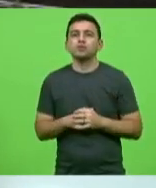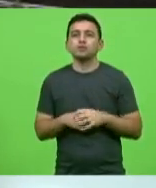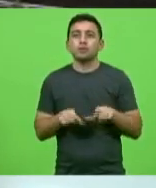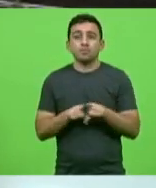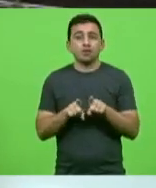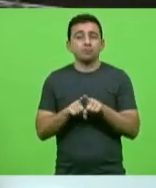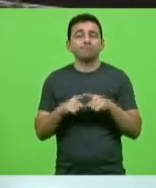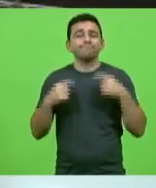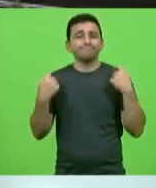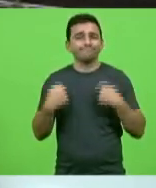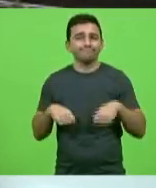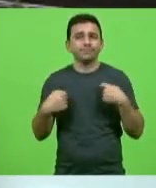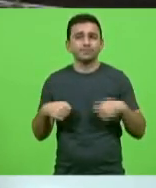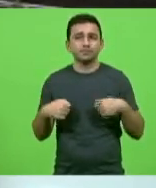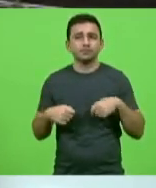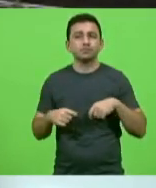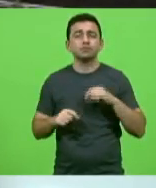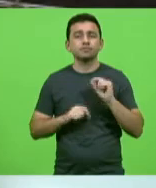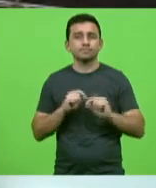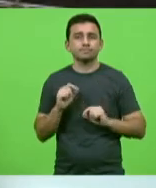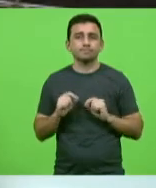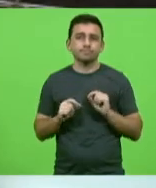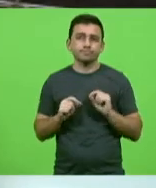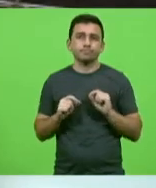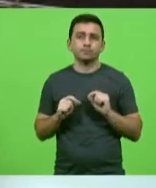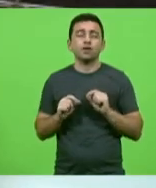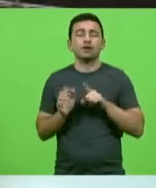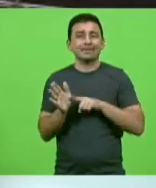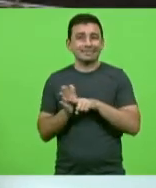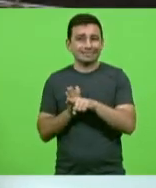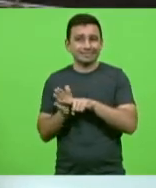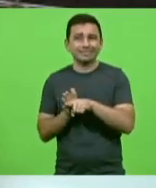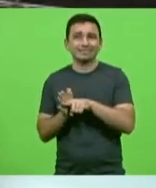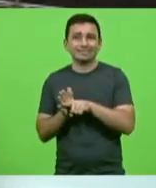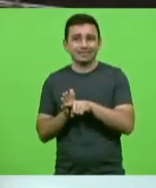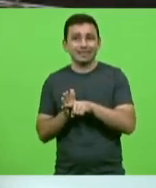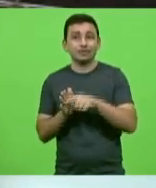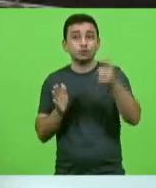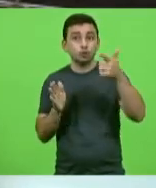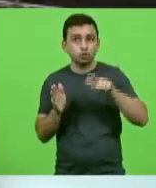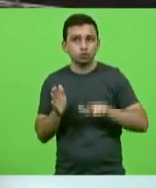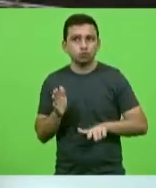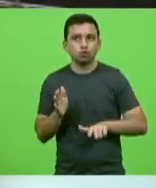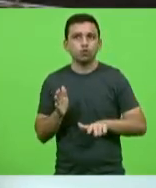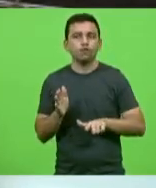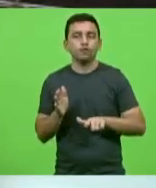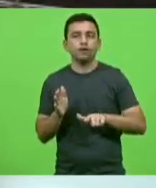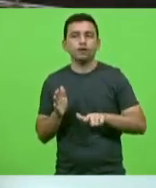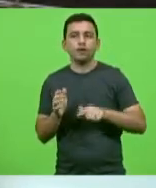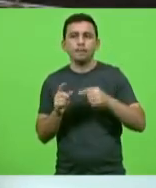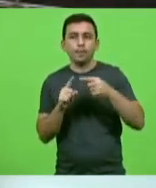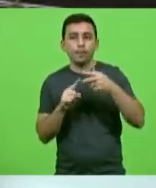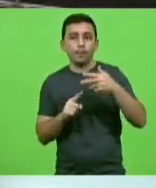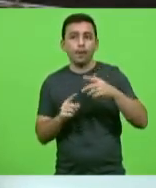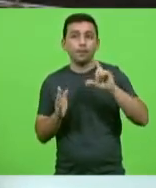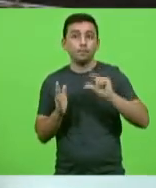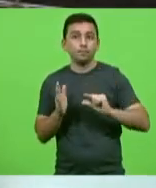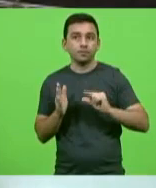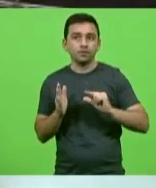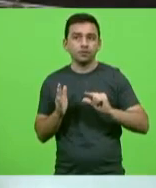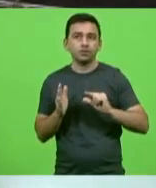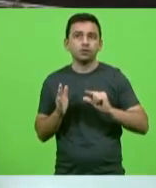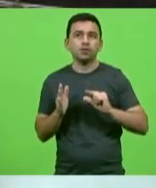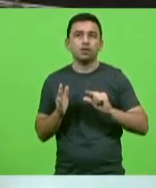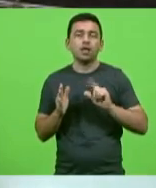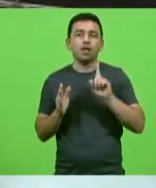a necessidade de proceder a uma análise reanálise acerca dos requisitos mínimos de